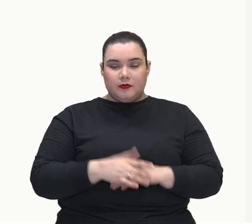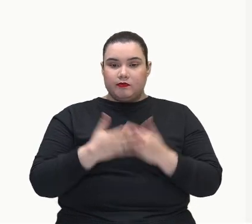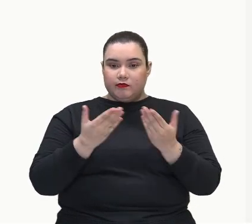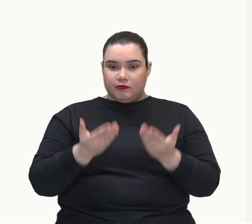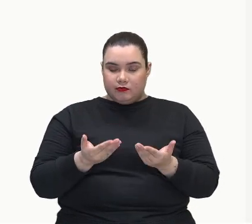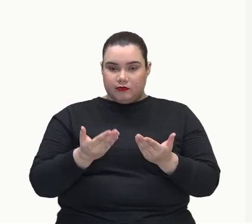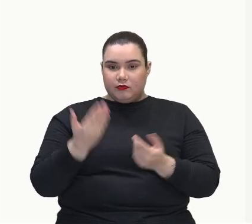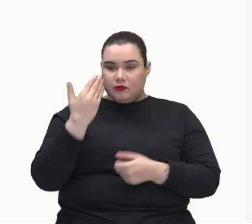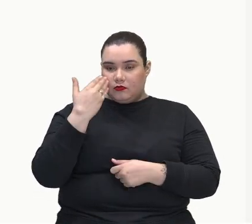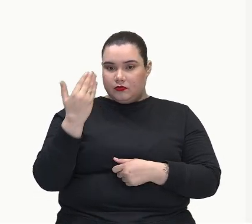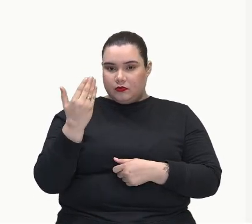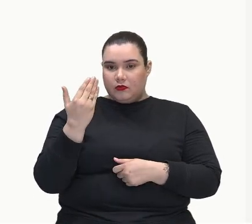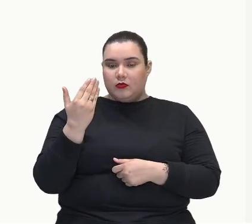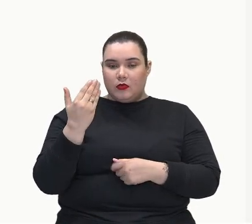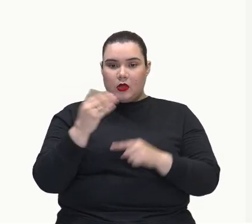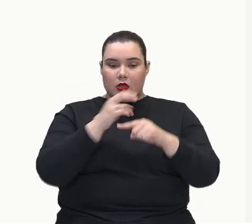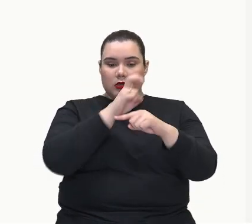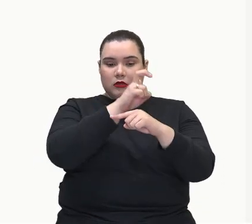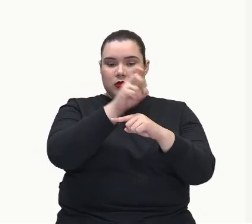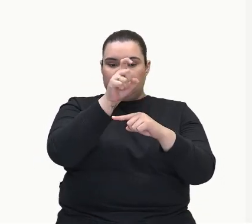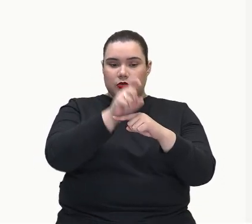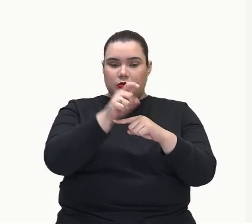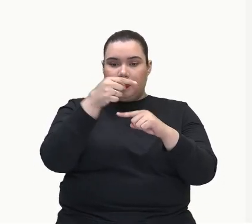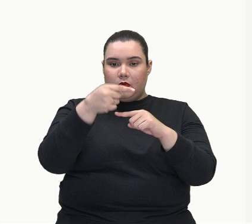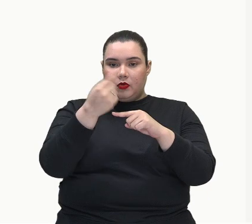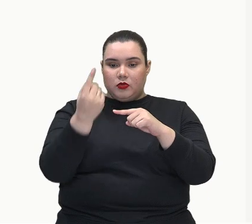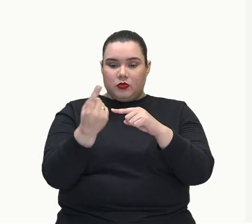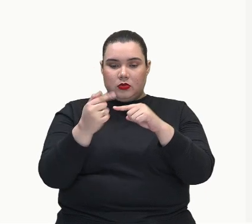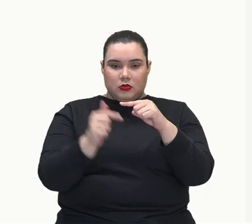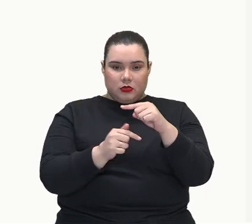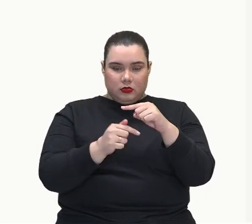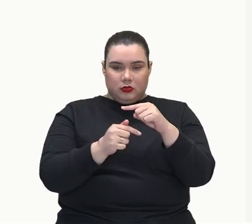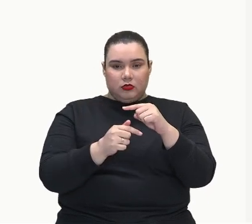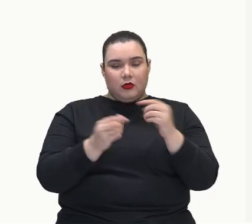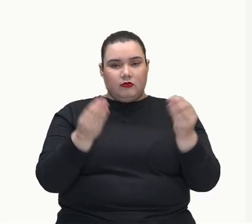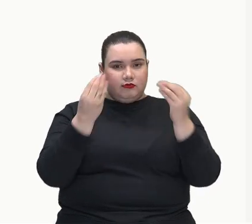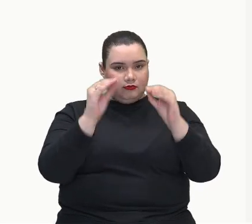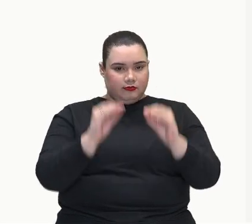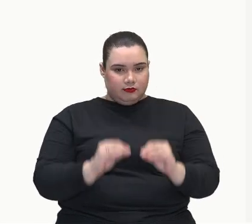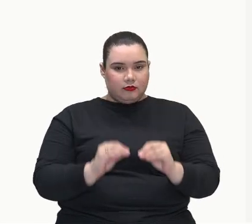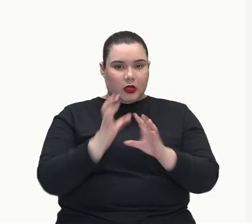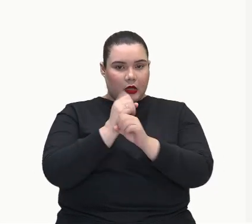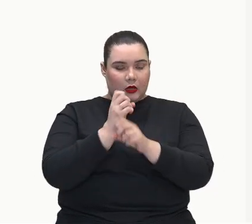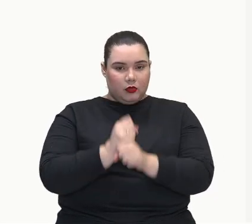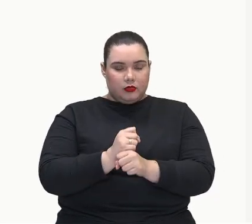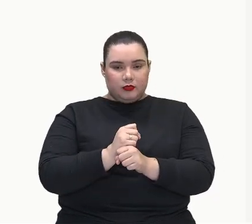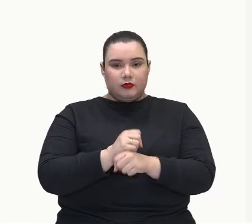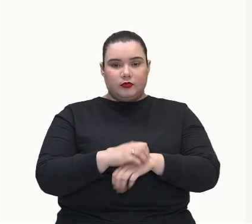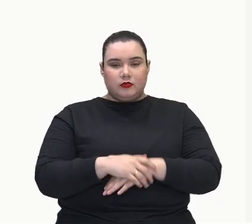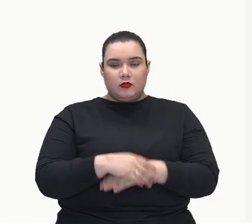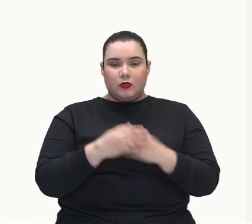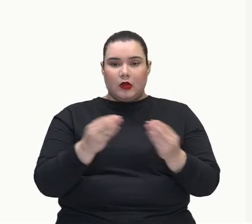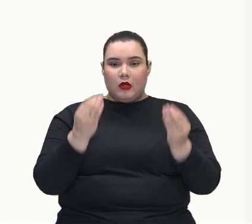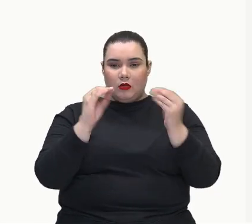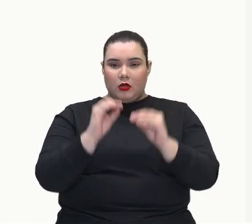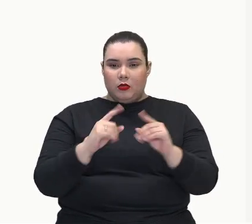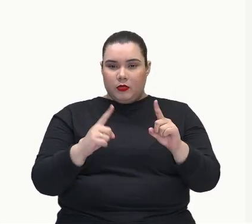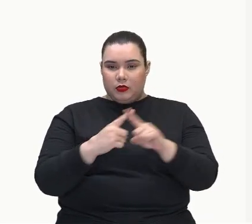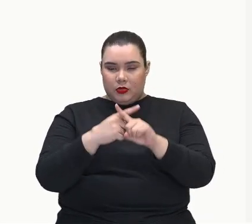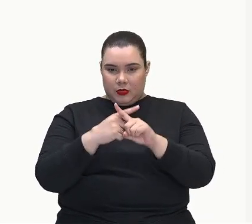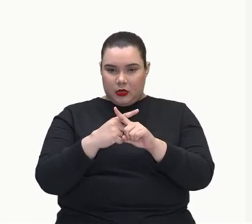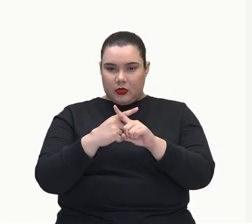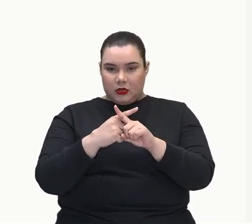Então, 5x menos 1 sobre 7. E aí é só a gente desenvolver. Novamente, a gente faz a multiplicação,